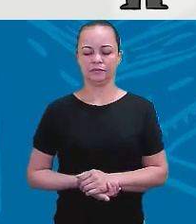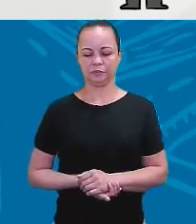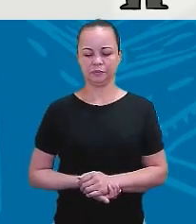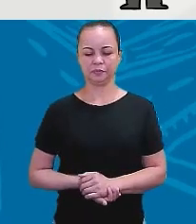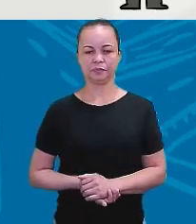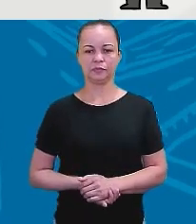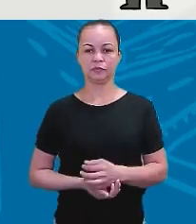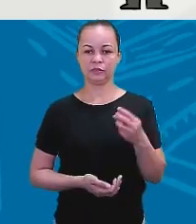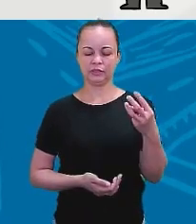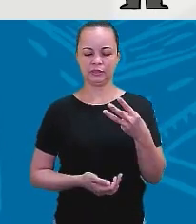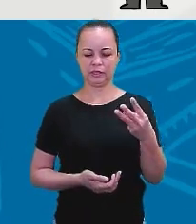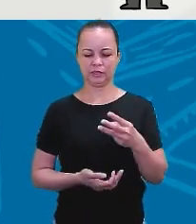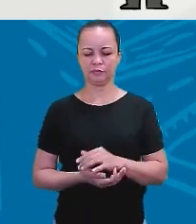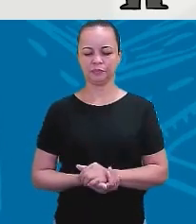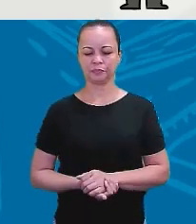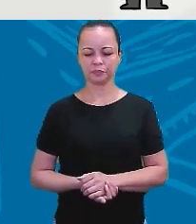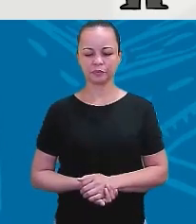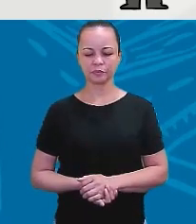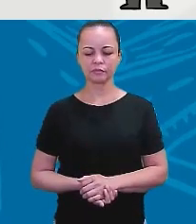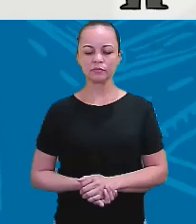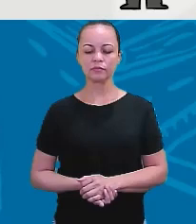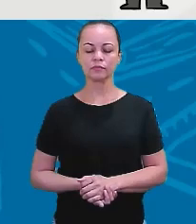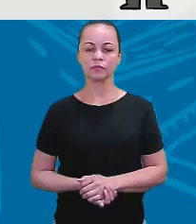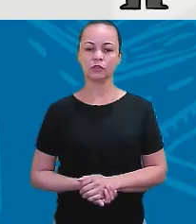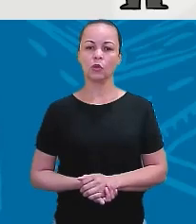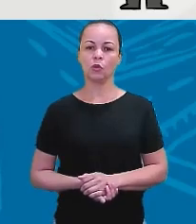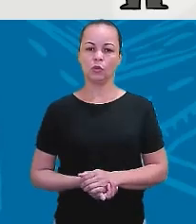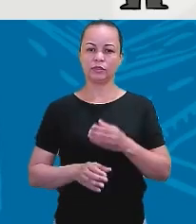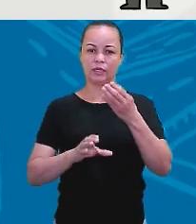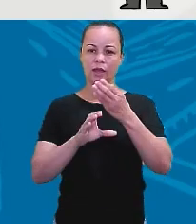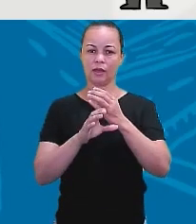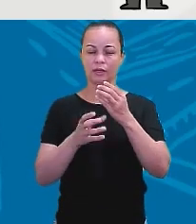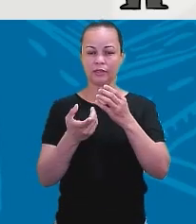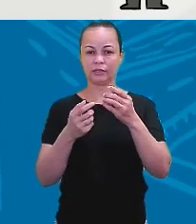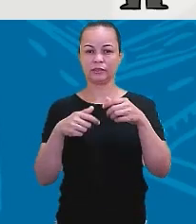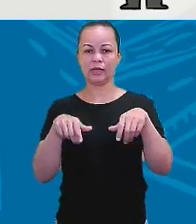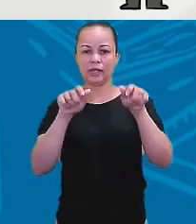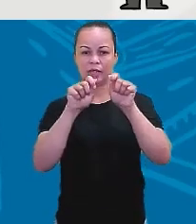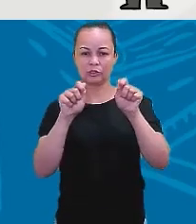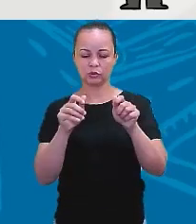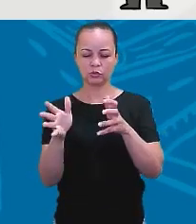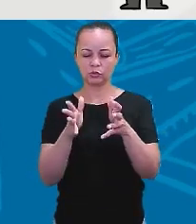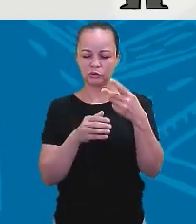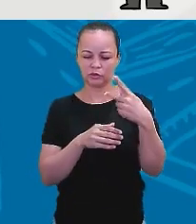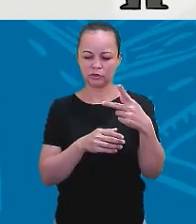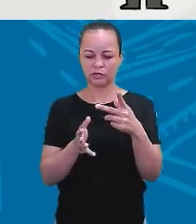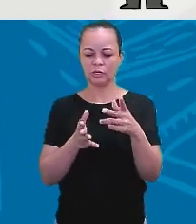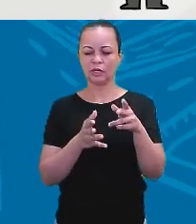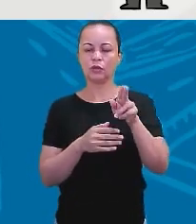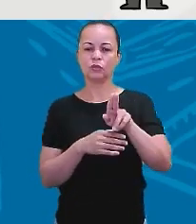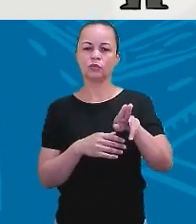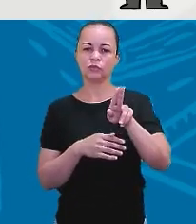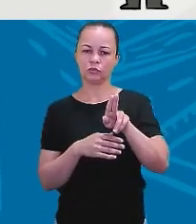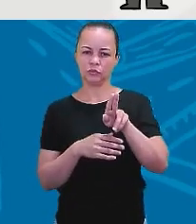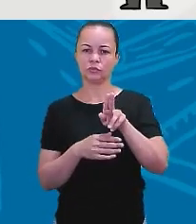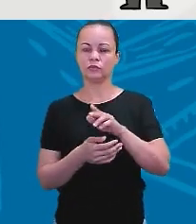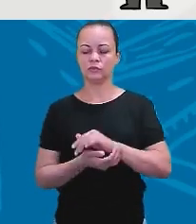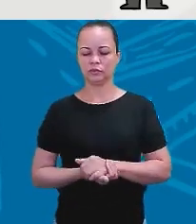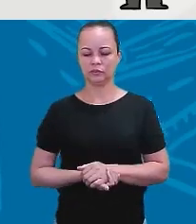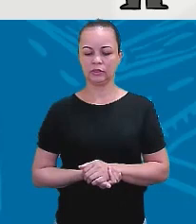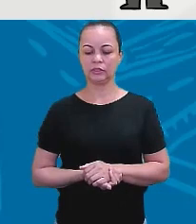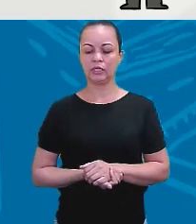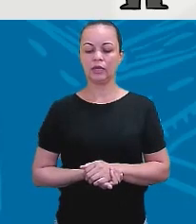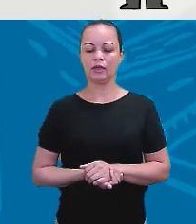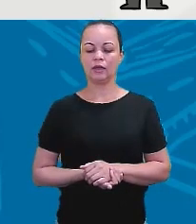os arquitetos, are designing structure with reduced undersburn noise. Os arquitetos